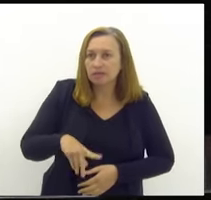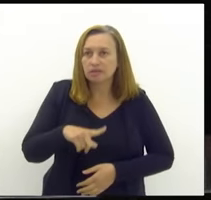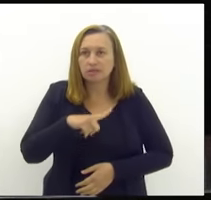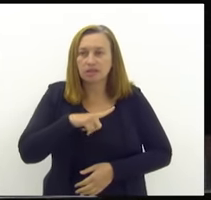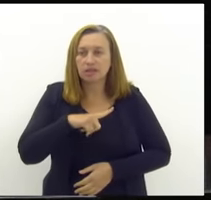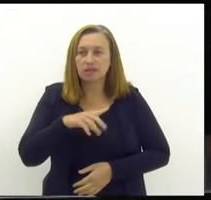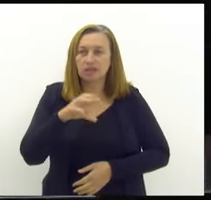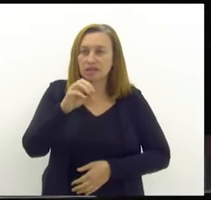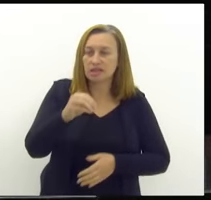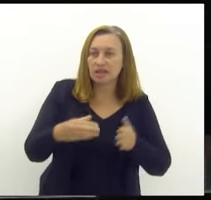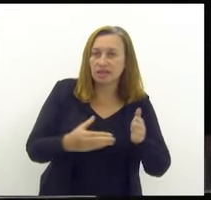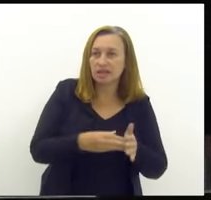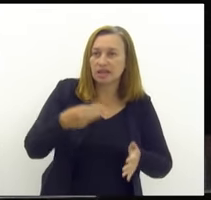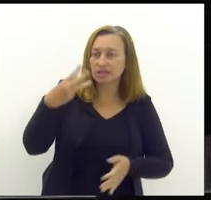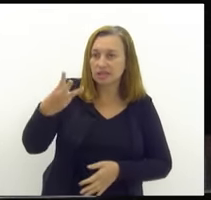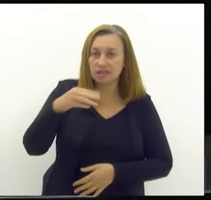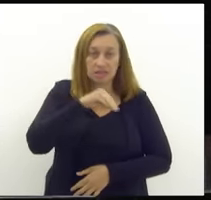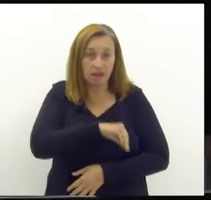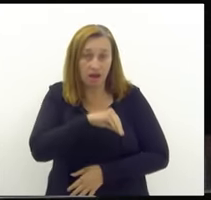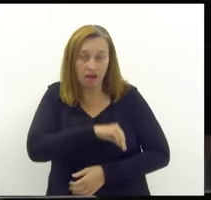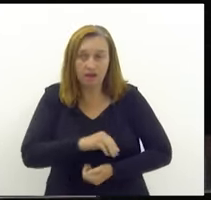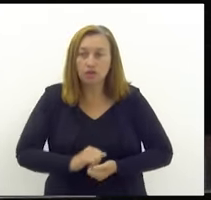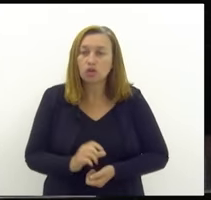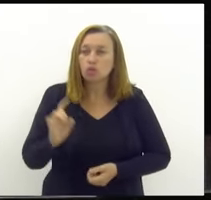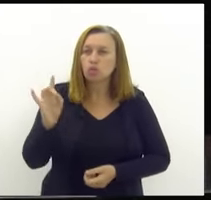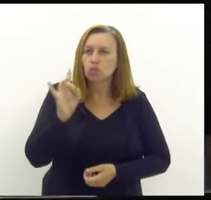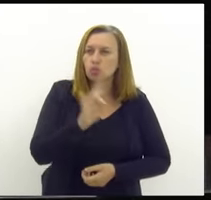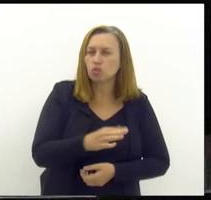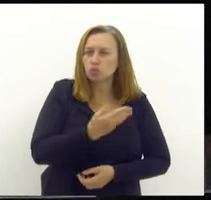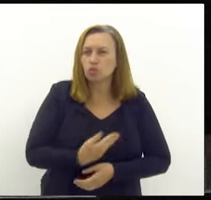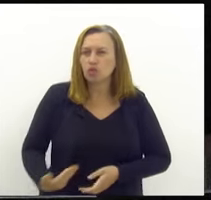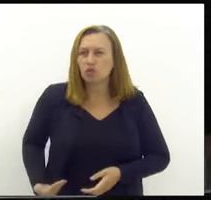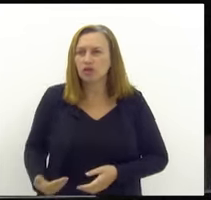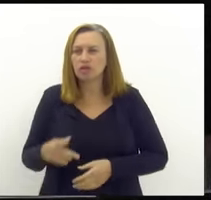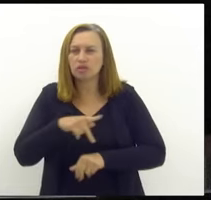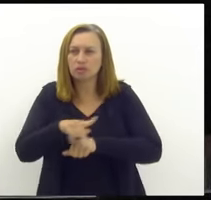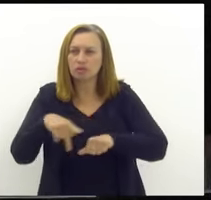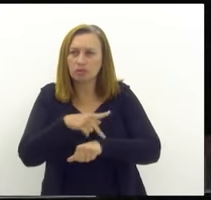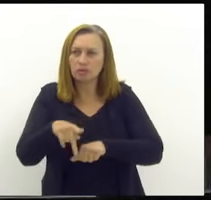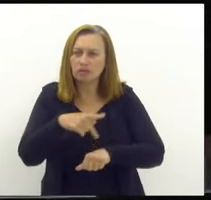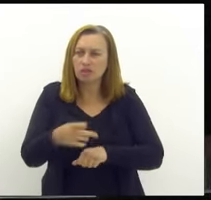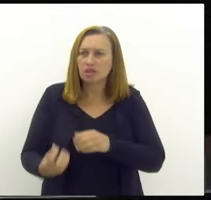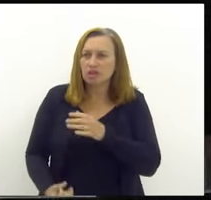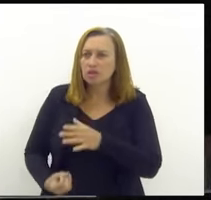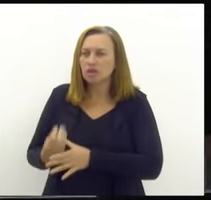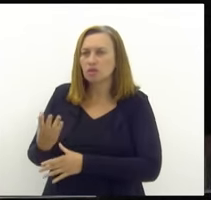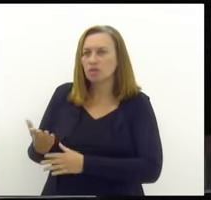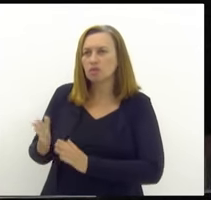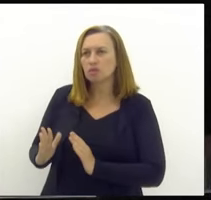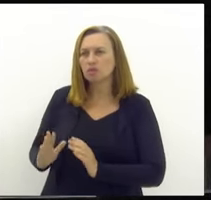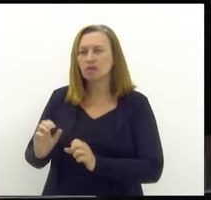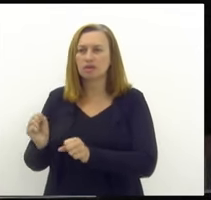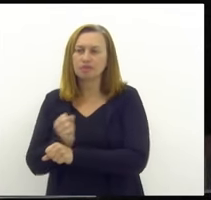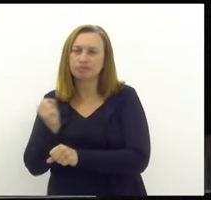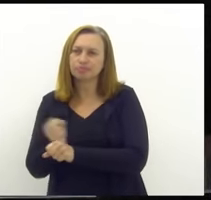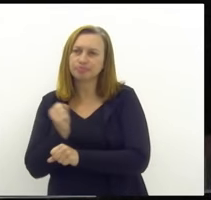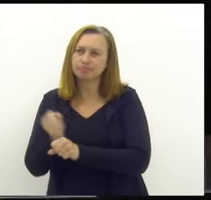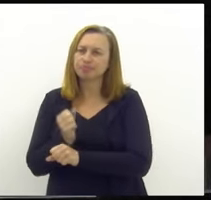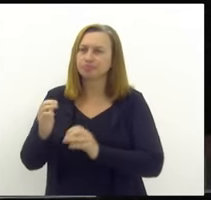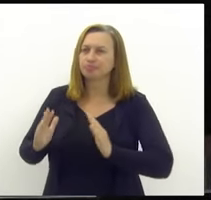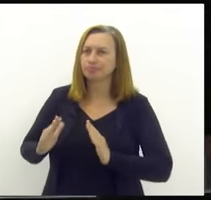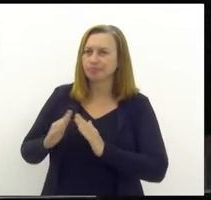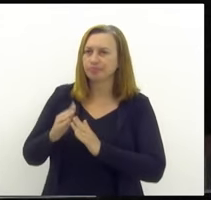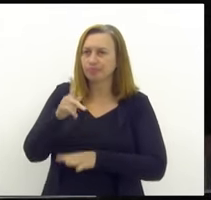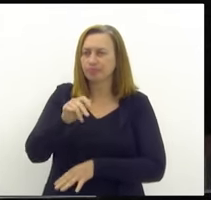mínimos porque o Único Governo nesse país que fez moradia popular para o povo pobre favelado